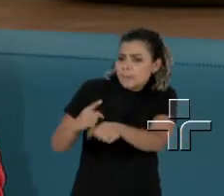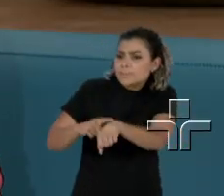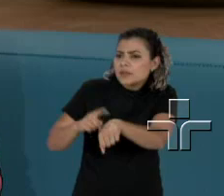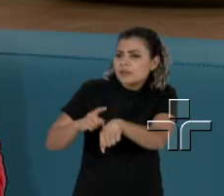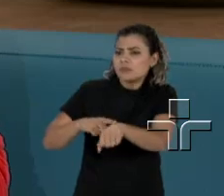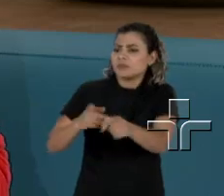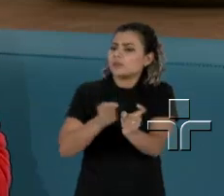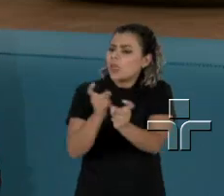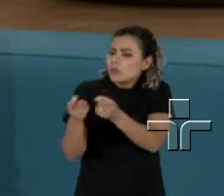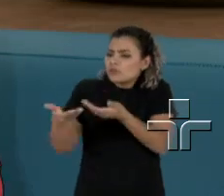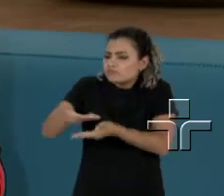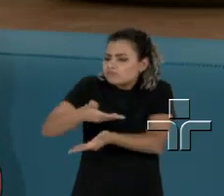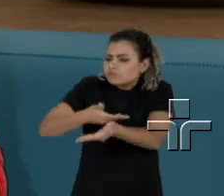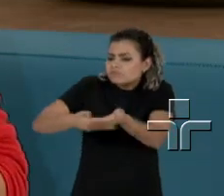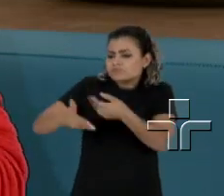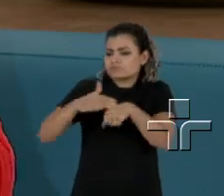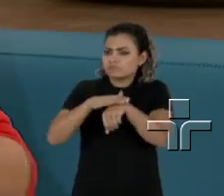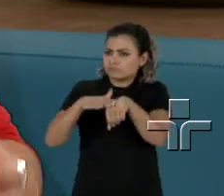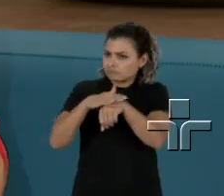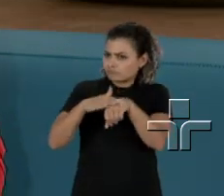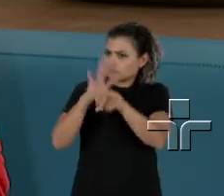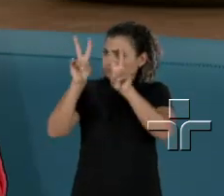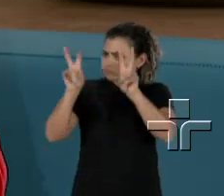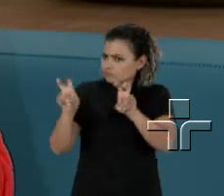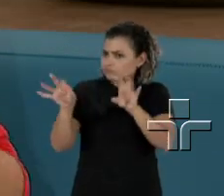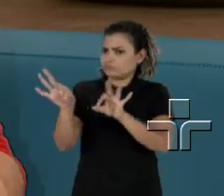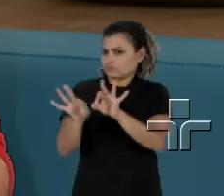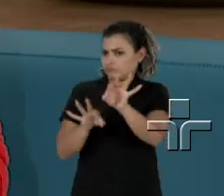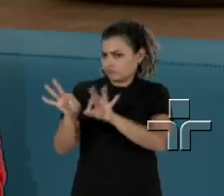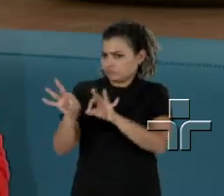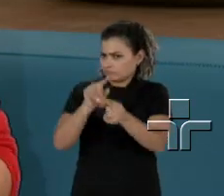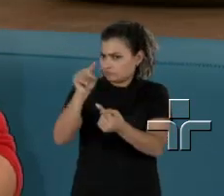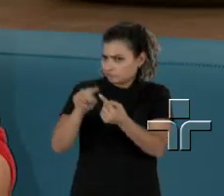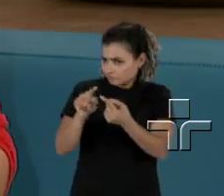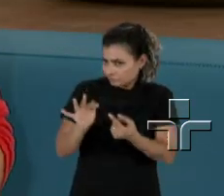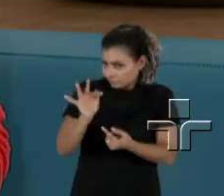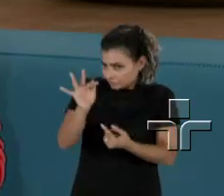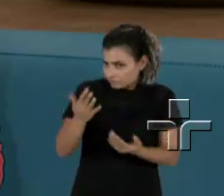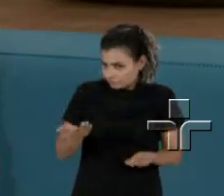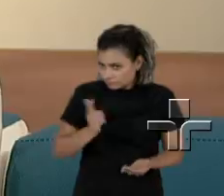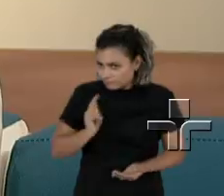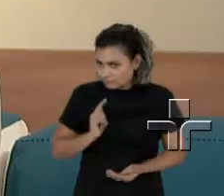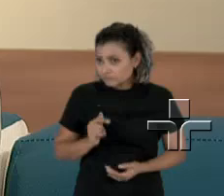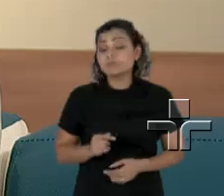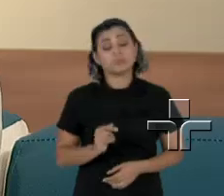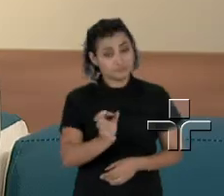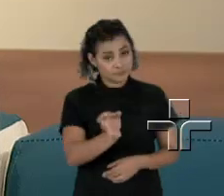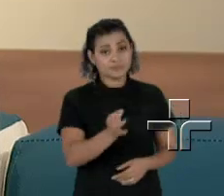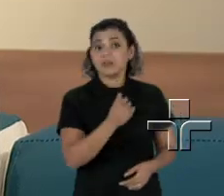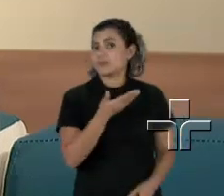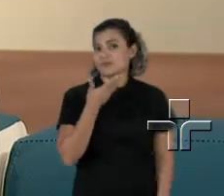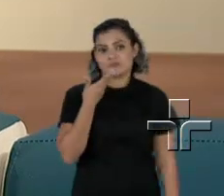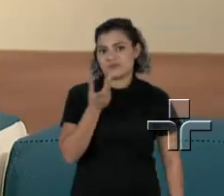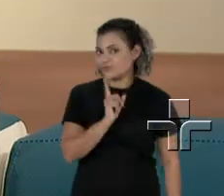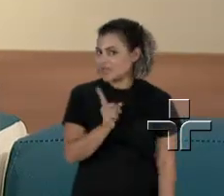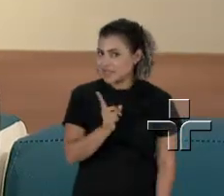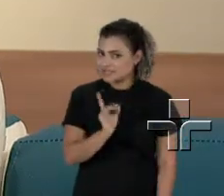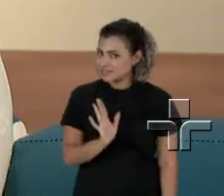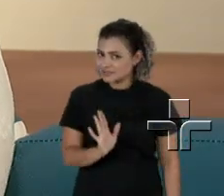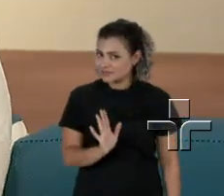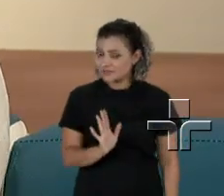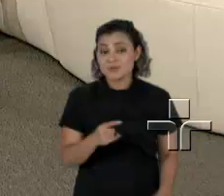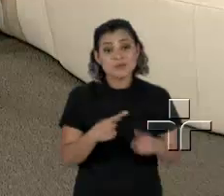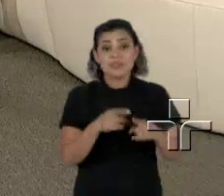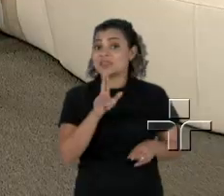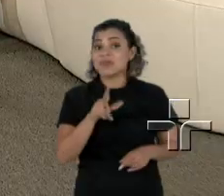reúnem e pra conversar sobre o planejamento e os objetivos de vocês têm e não foi fácil assim porque não é